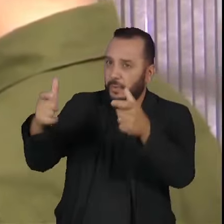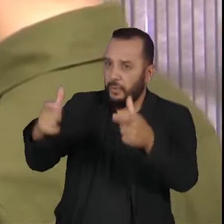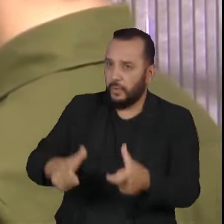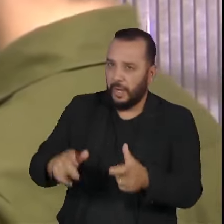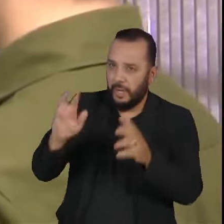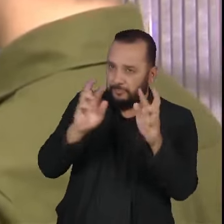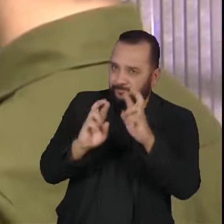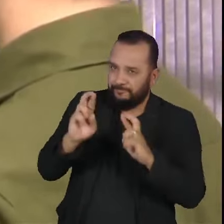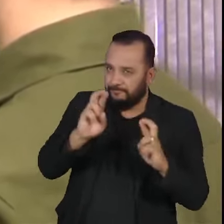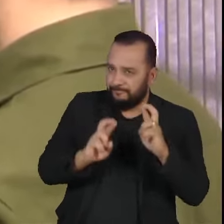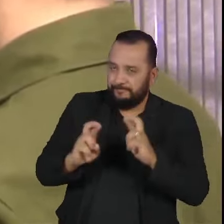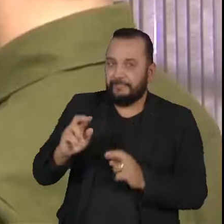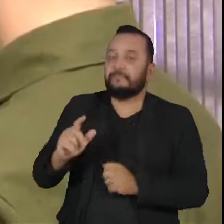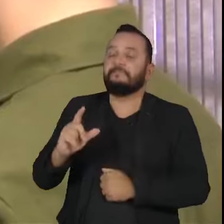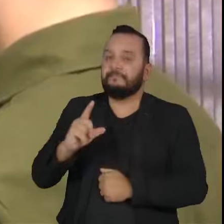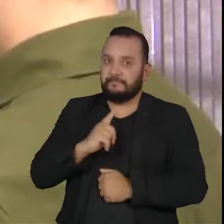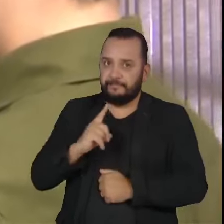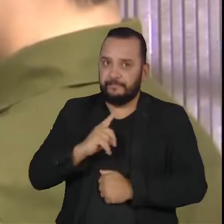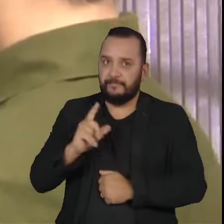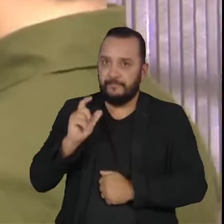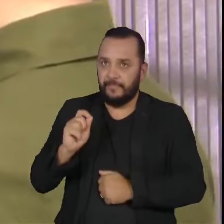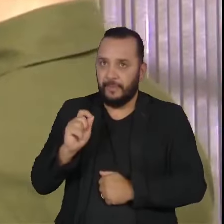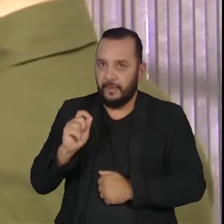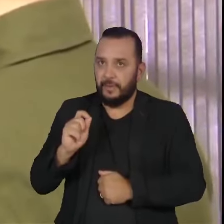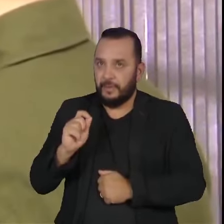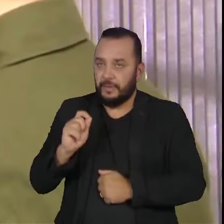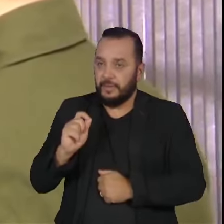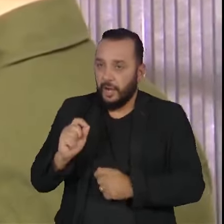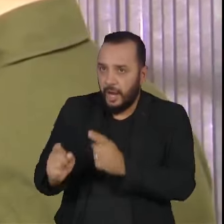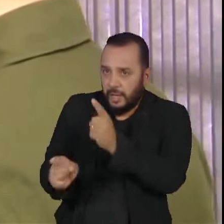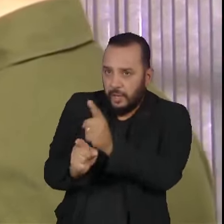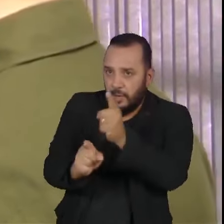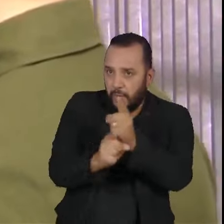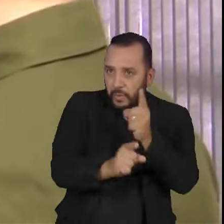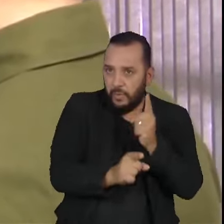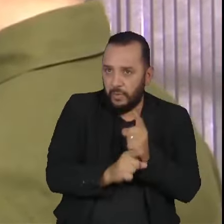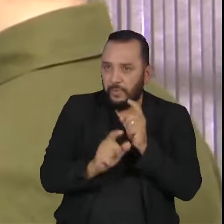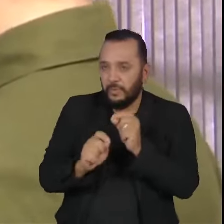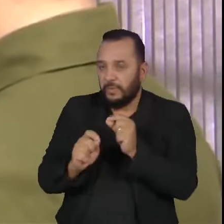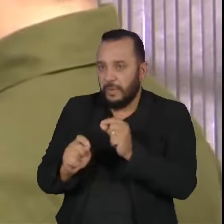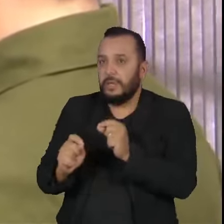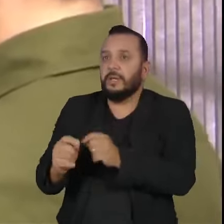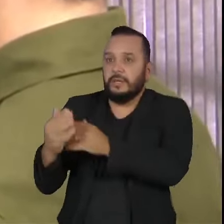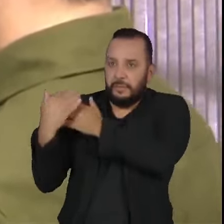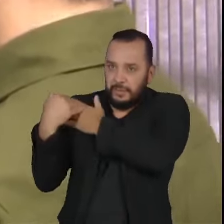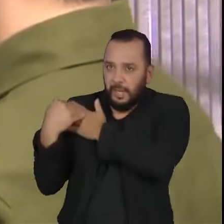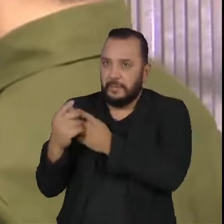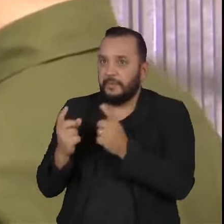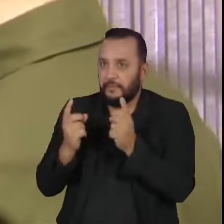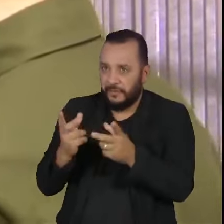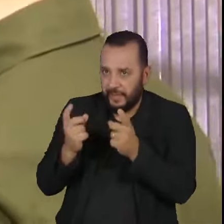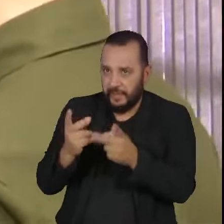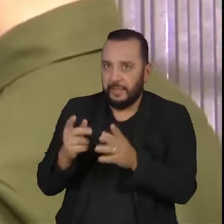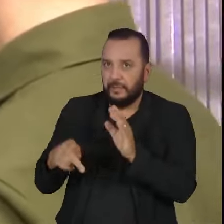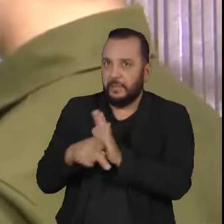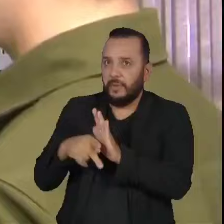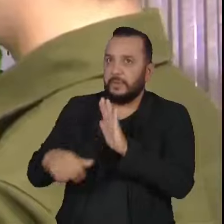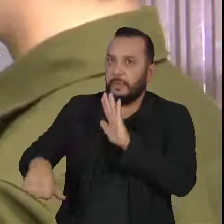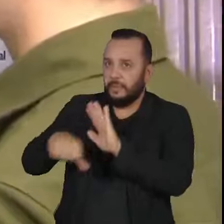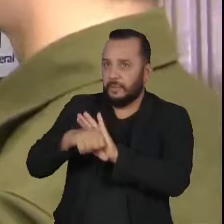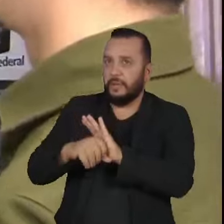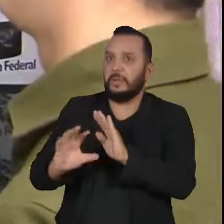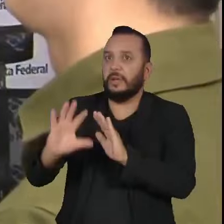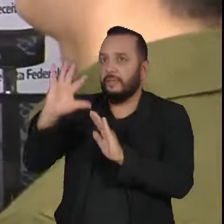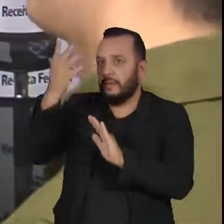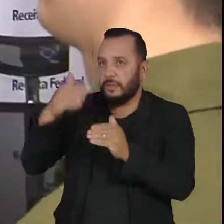fiscalização e da da do encontro né desses responsáveis pela comercialização ilegal que que deve acontecer aqui